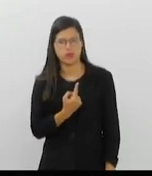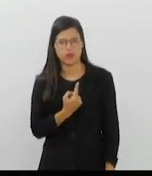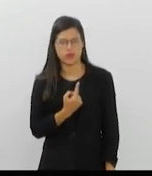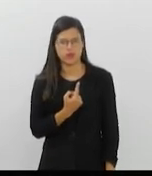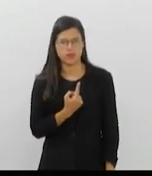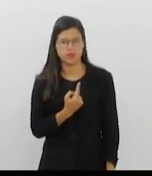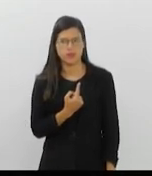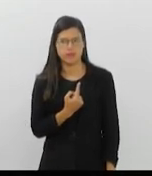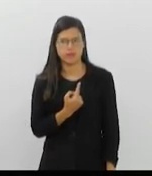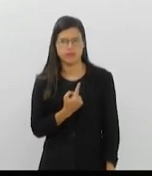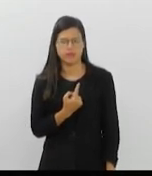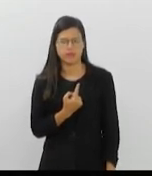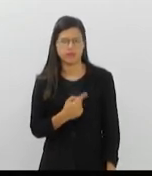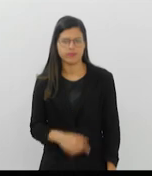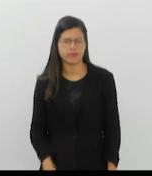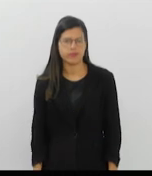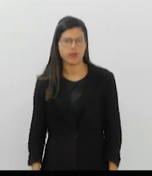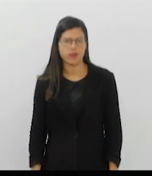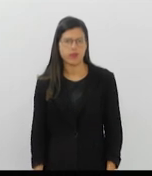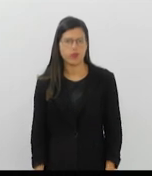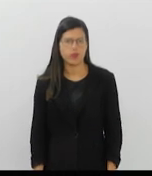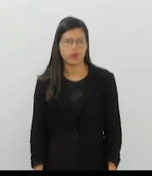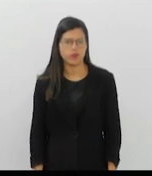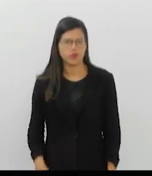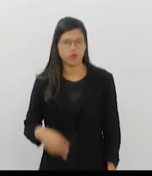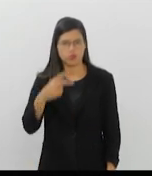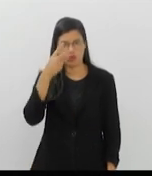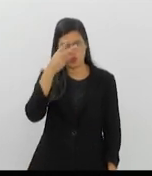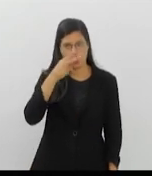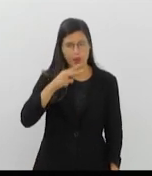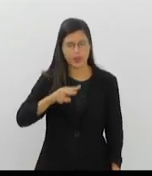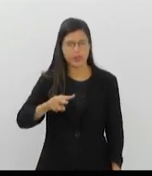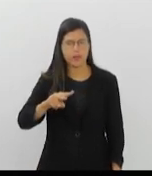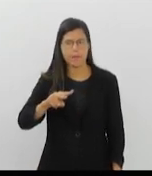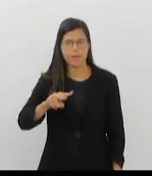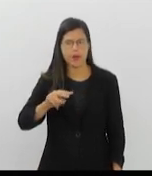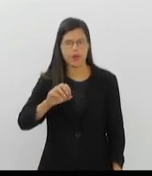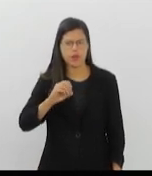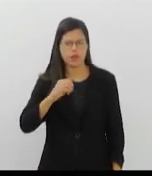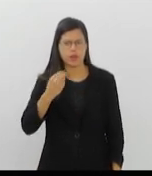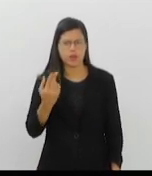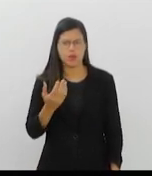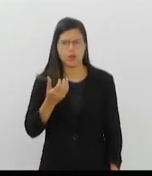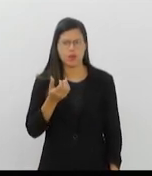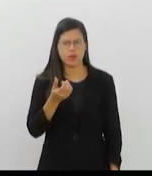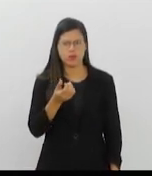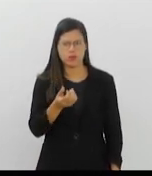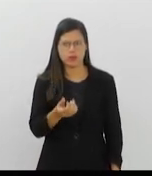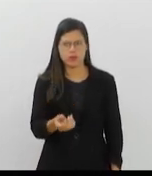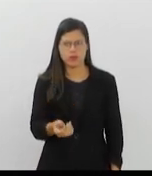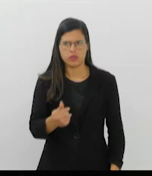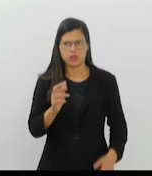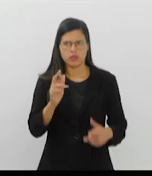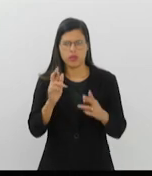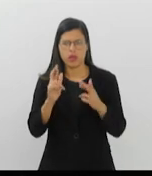exatamente há duas semanas ou seis sessões do